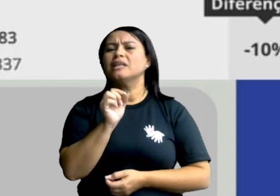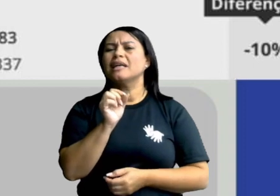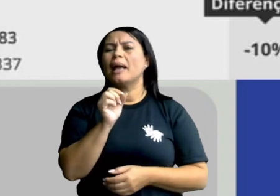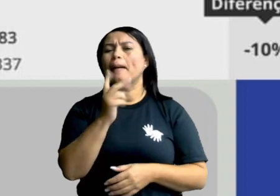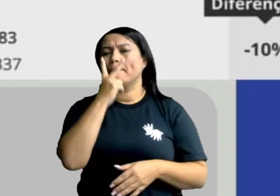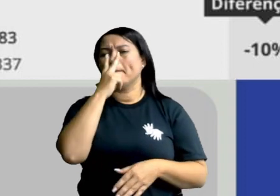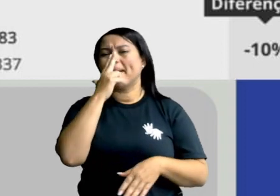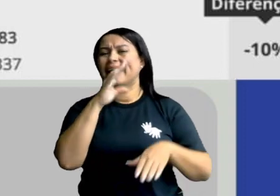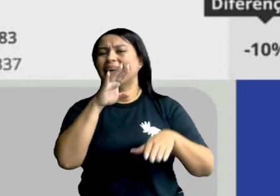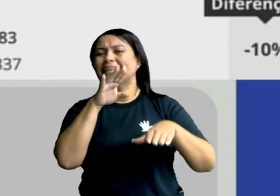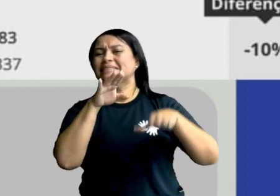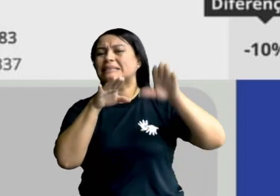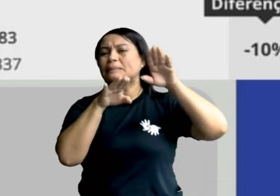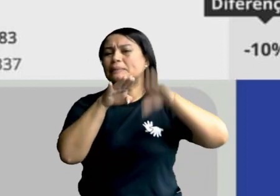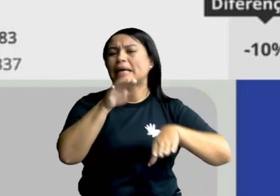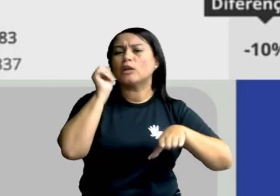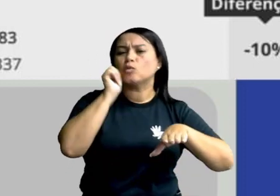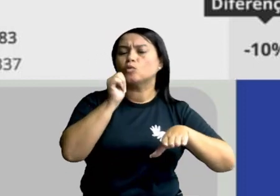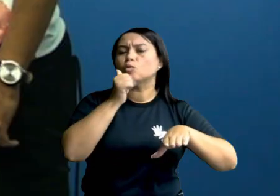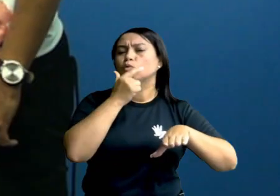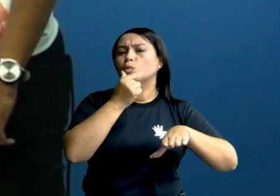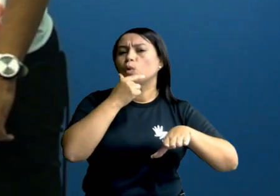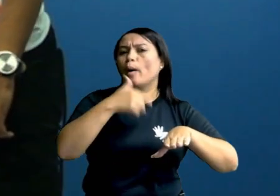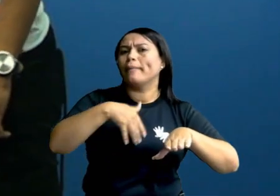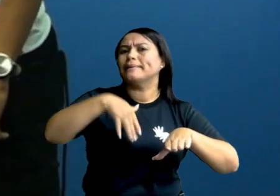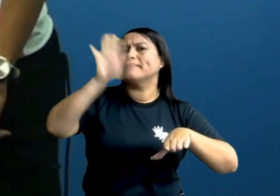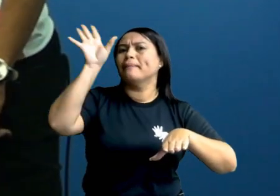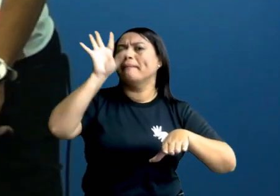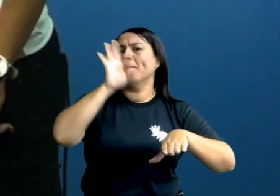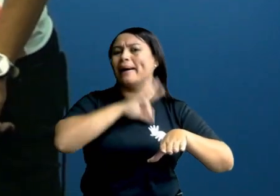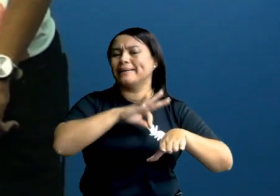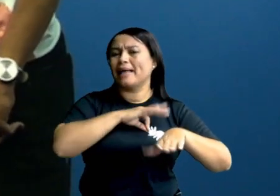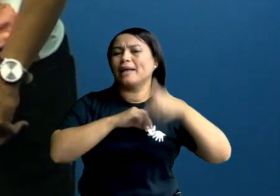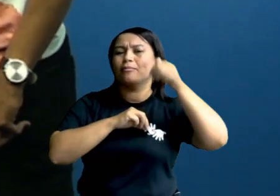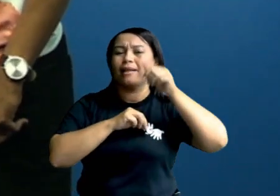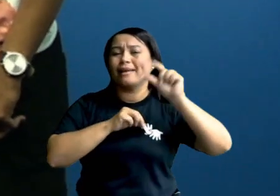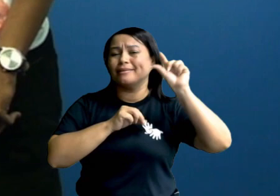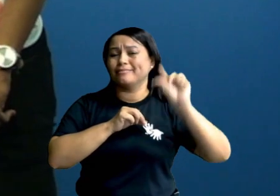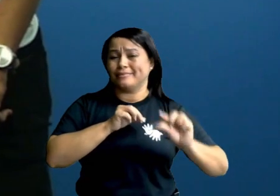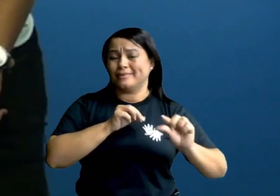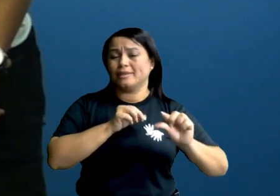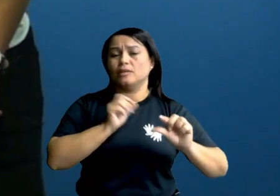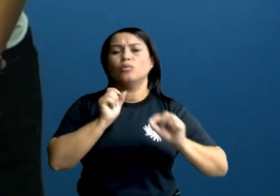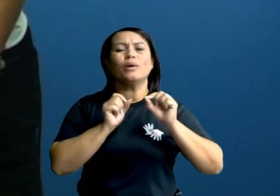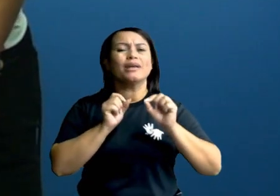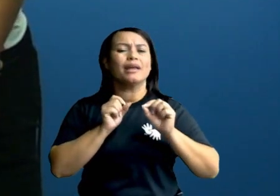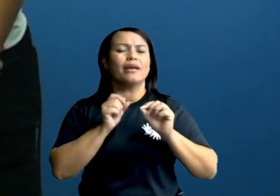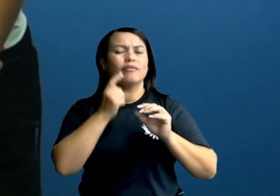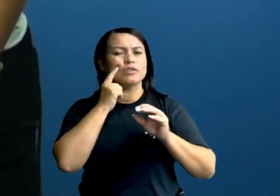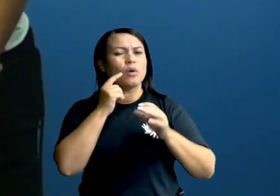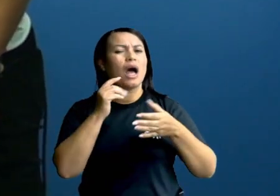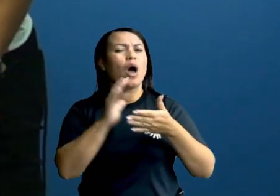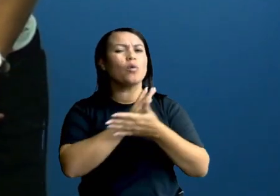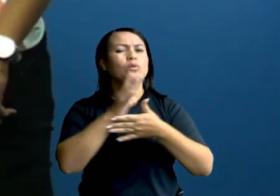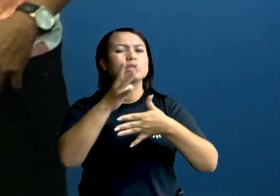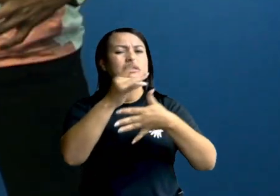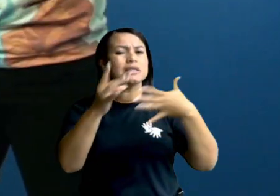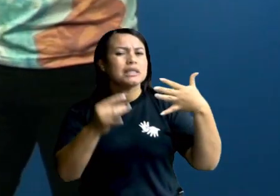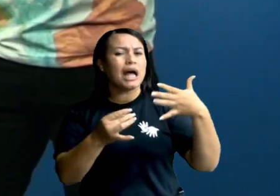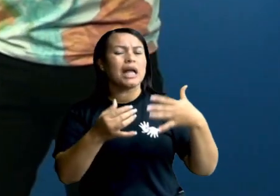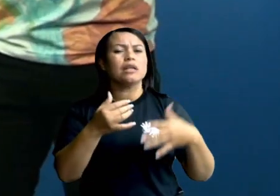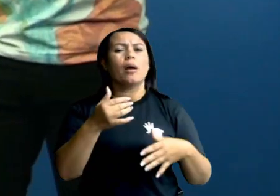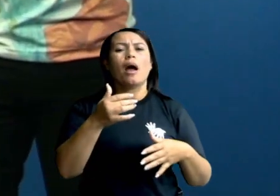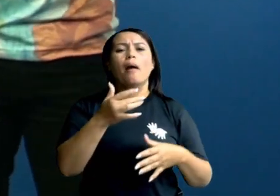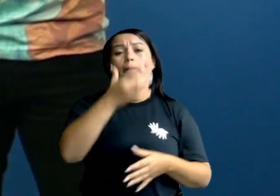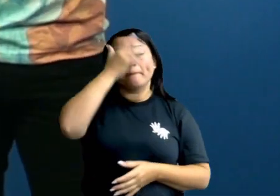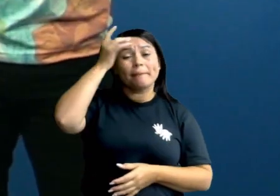média salarial dos homens. E também entre os grupos etários, né, por exemplo, pessoas de 14 aos 29 anos, que